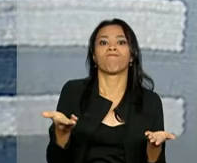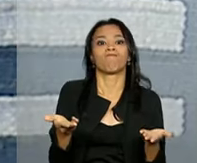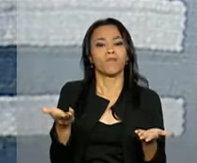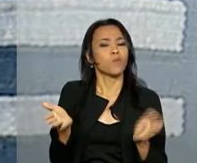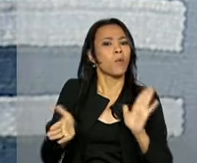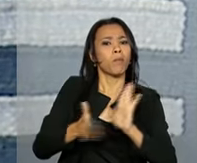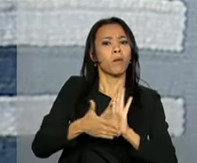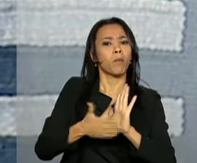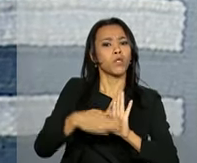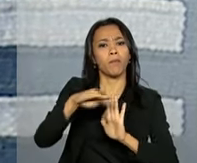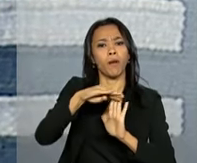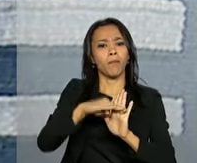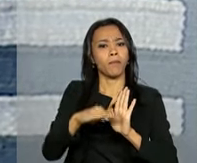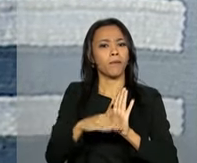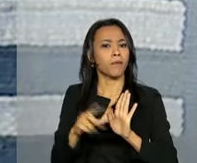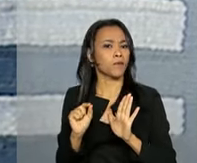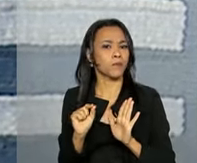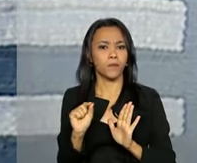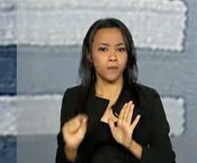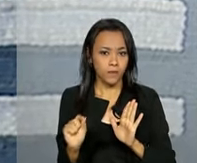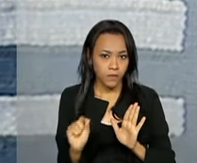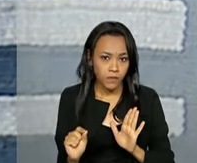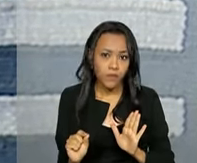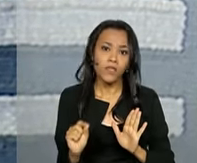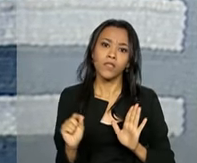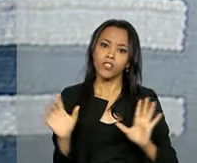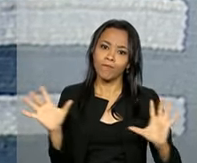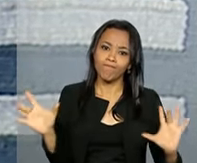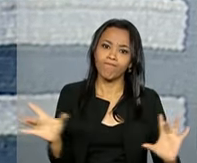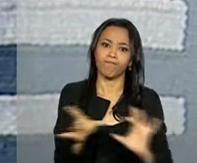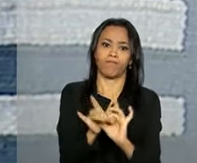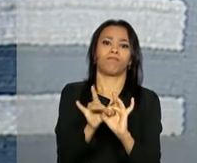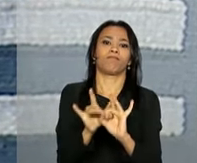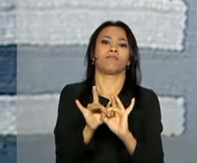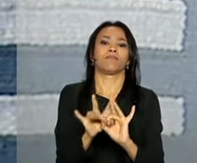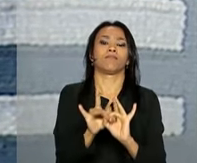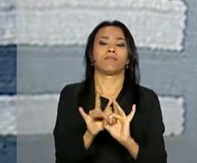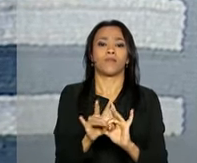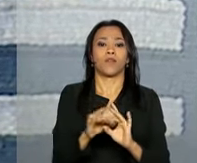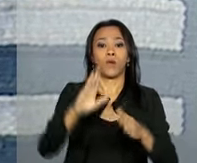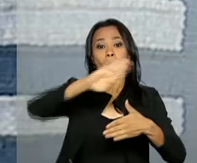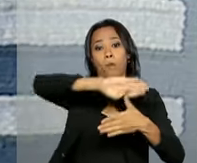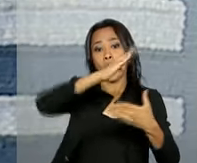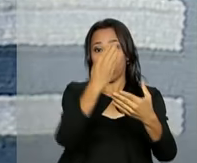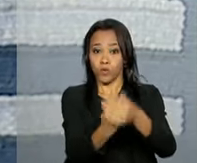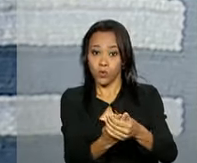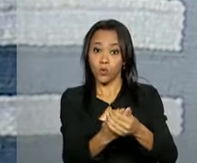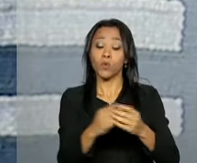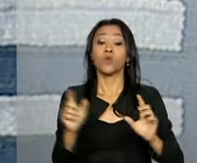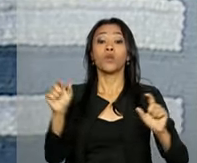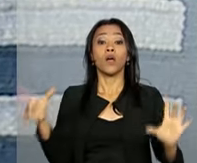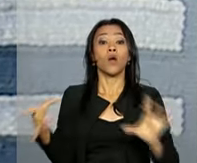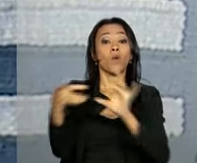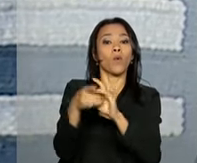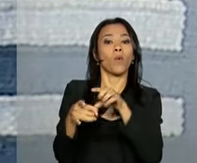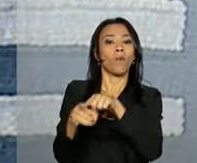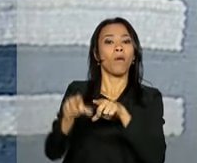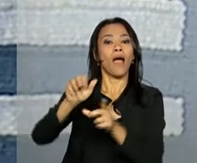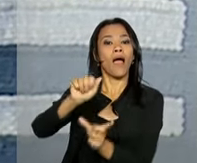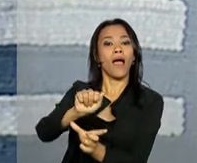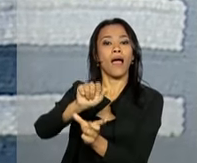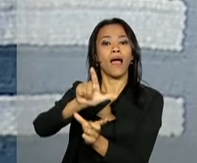na proposta de nos integrarmos integrar o mercul com a aliança do pacífico né com os